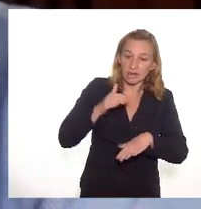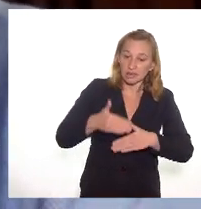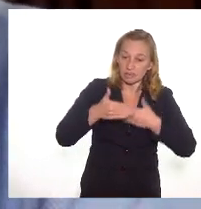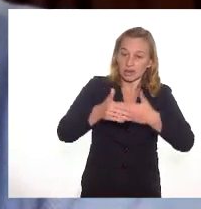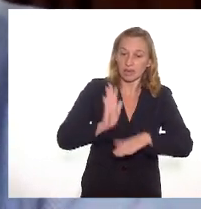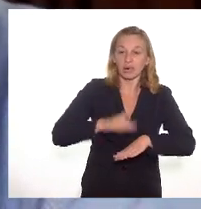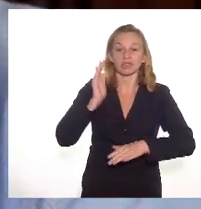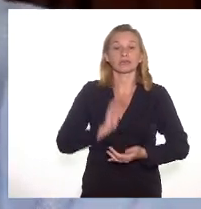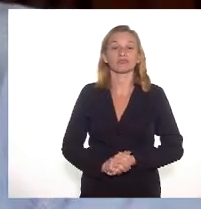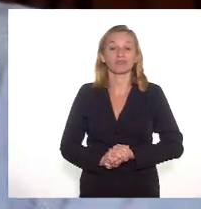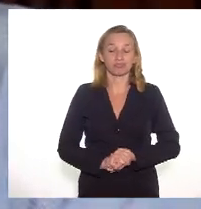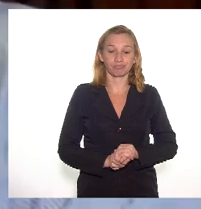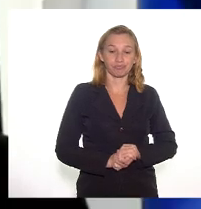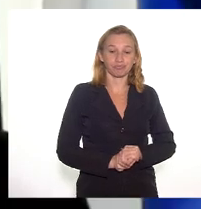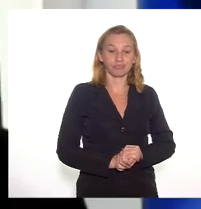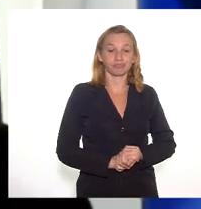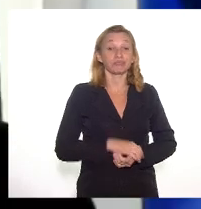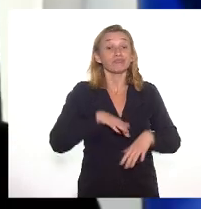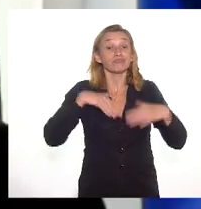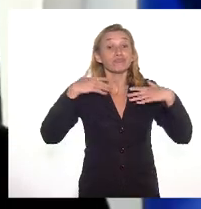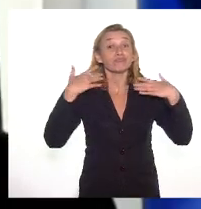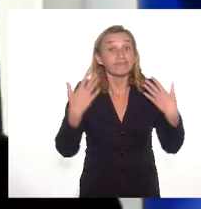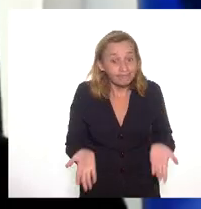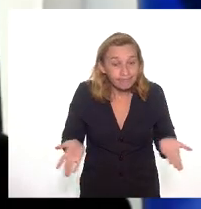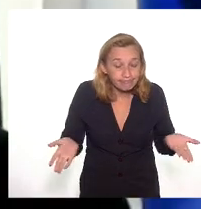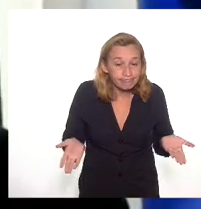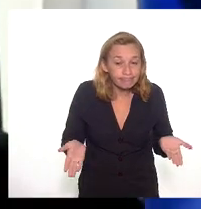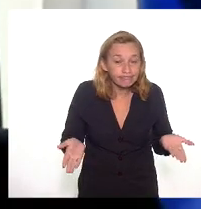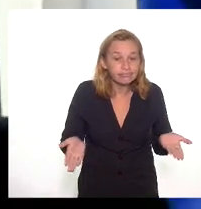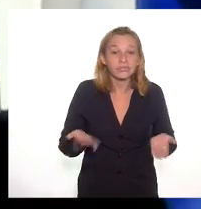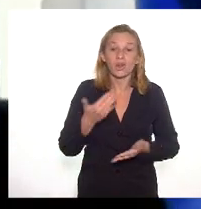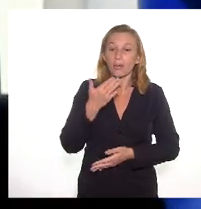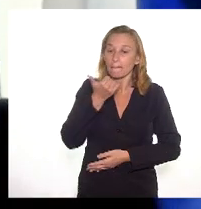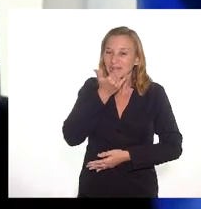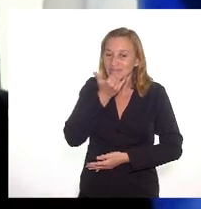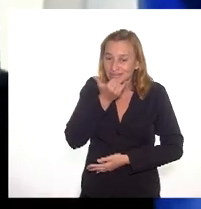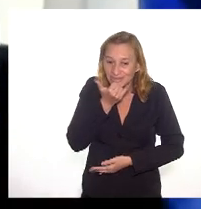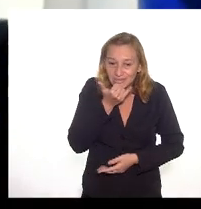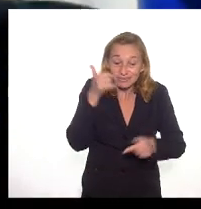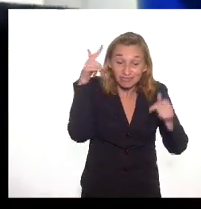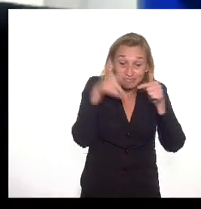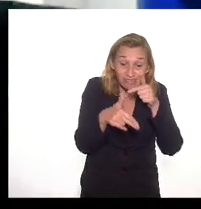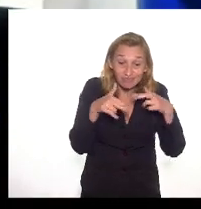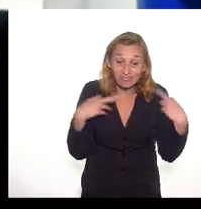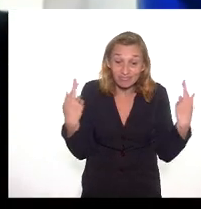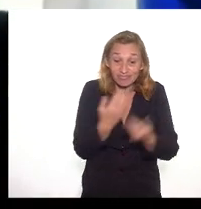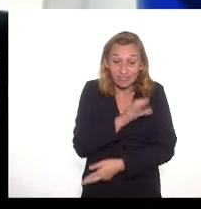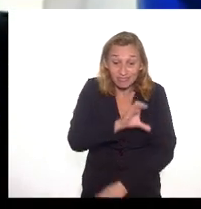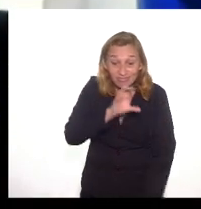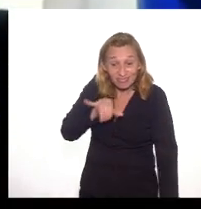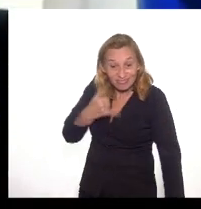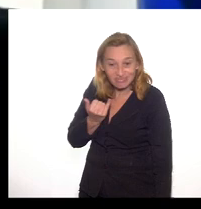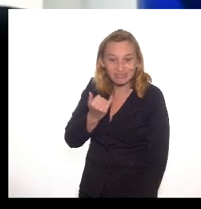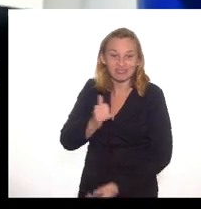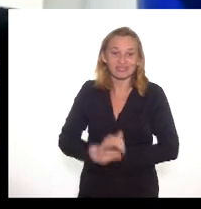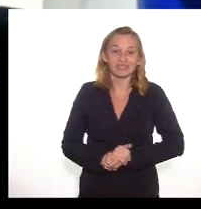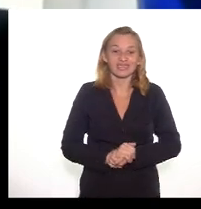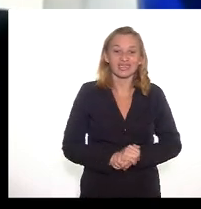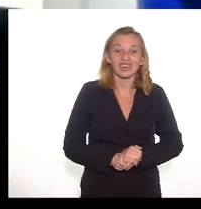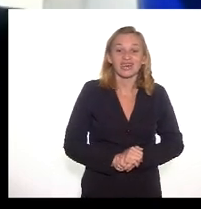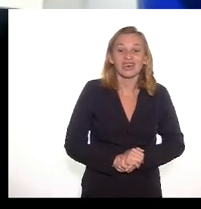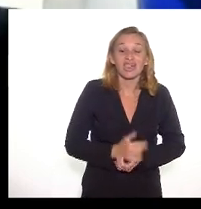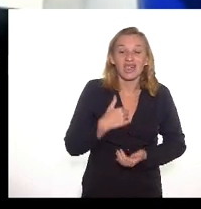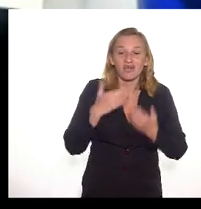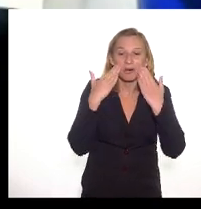tema. Então, mais uma vez, pedir desculpa aí por interromper a reunião da CCJ. Eu mesmo